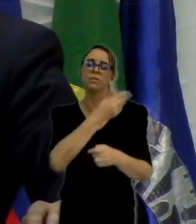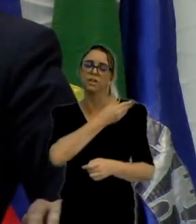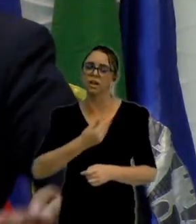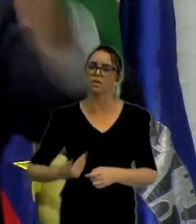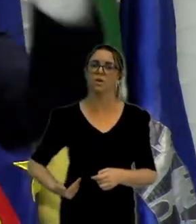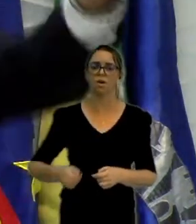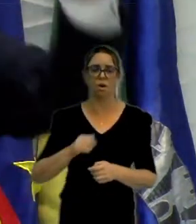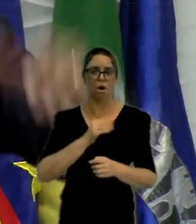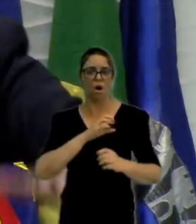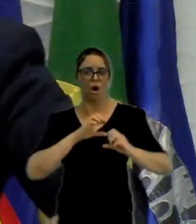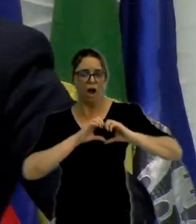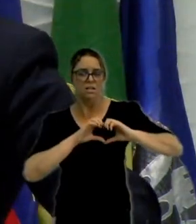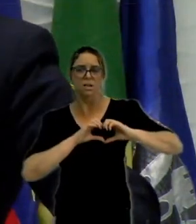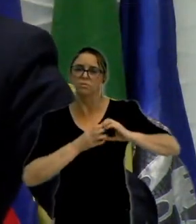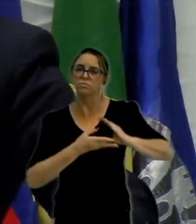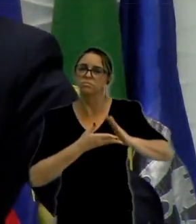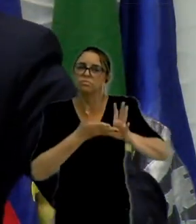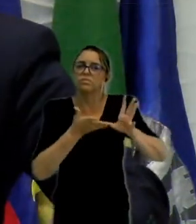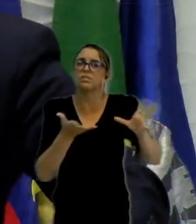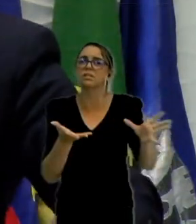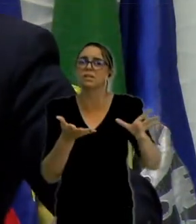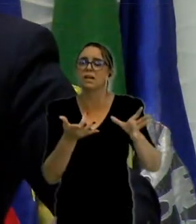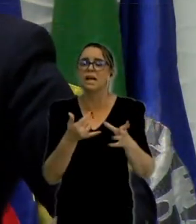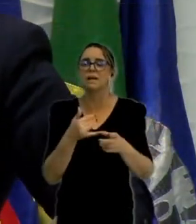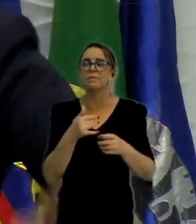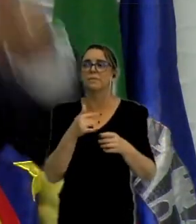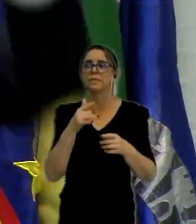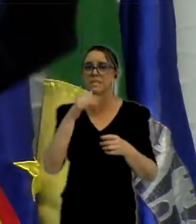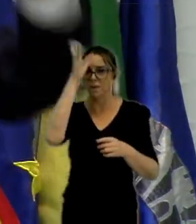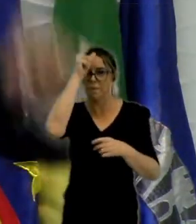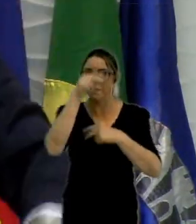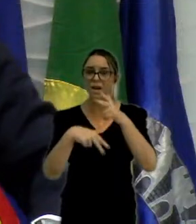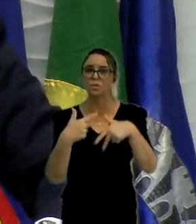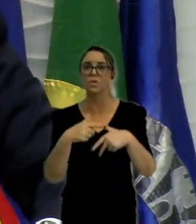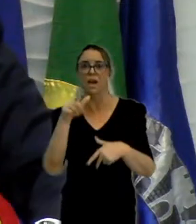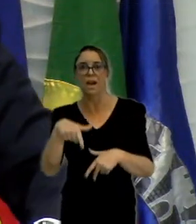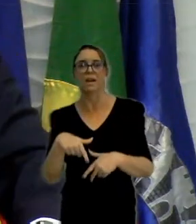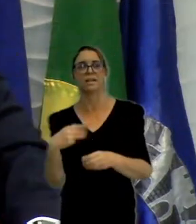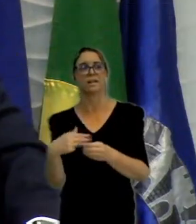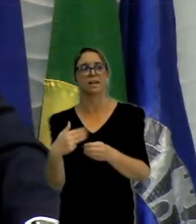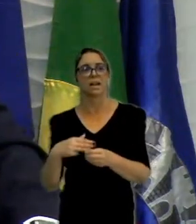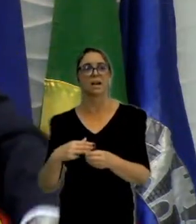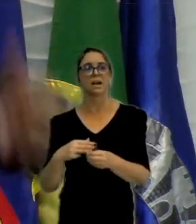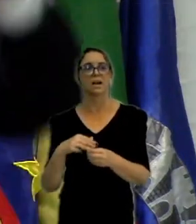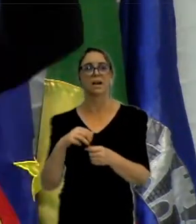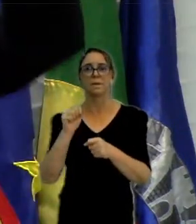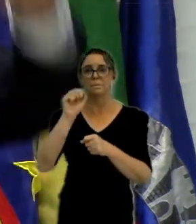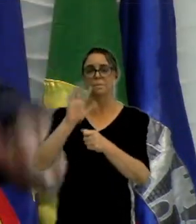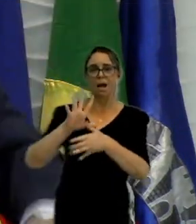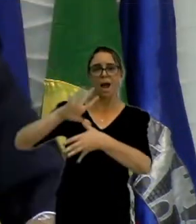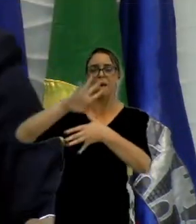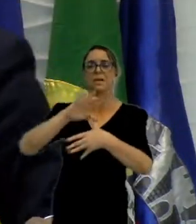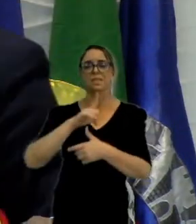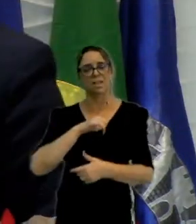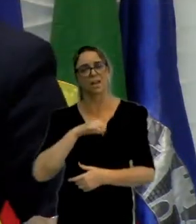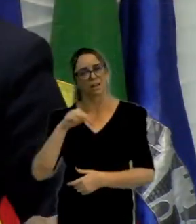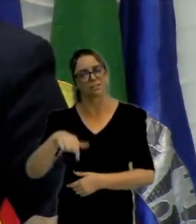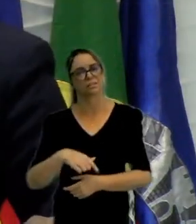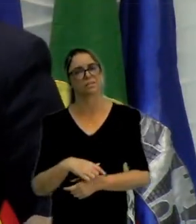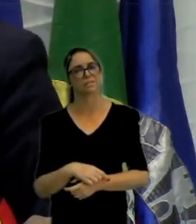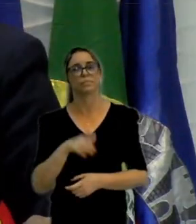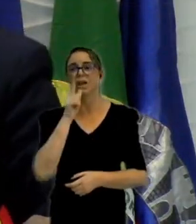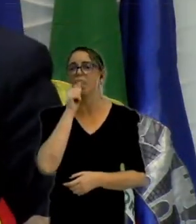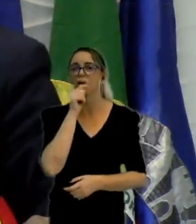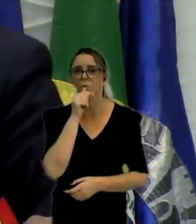coração, ver que nós, São Bentenses, existe no mapa. É uma cidade que é a quarta maior produtora de ovo do Brasil e sem